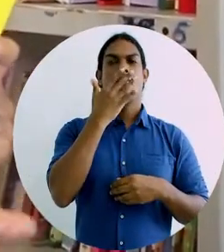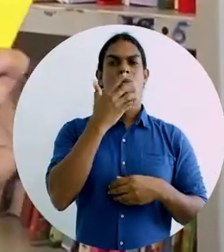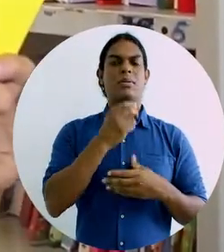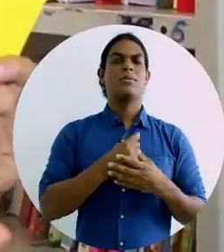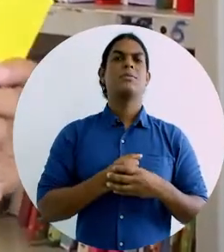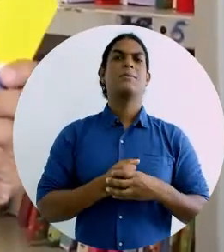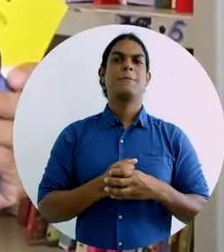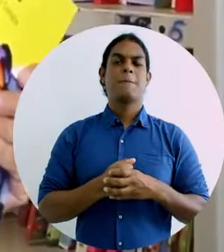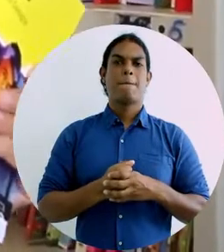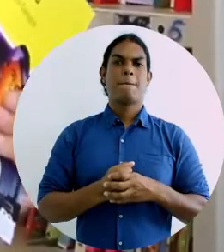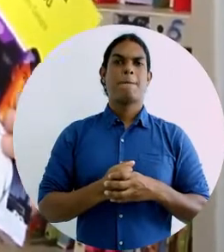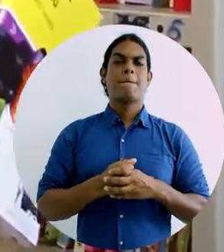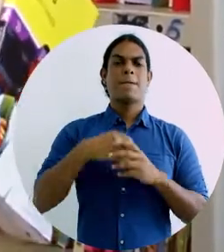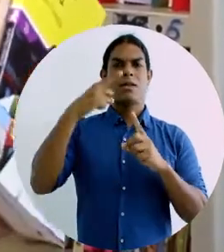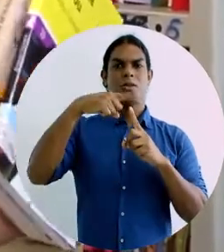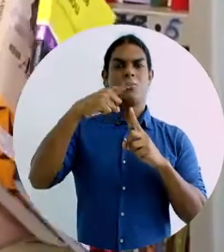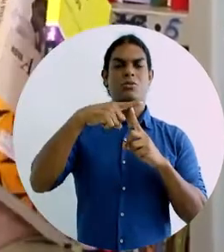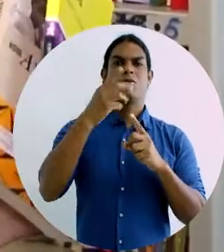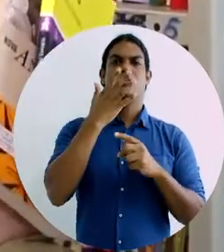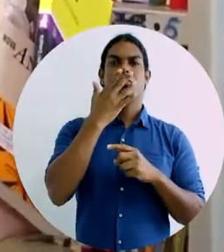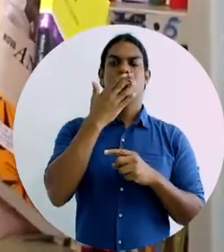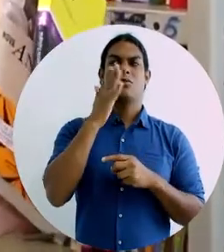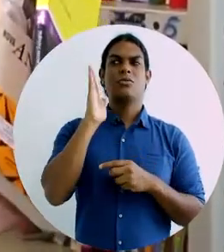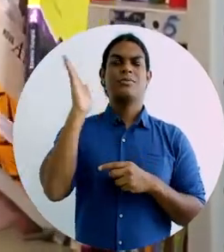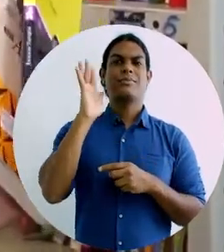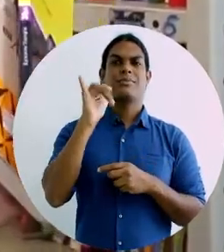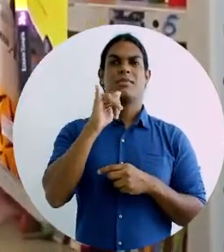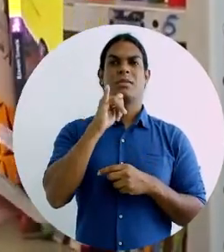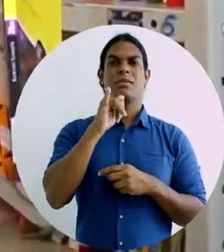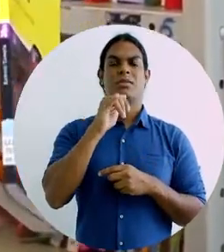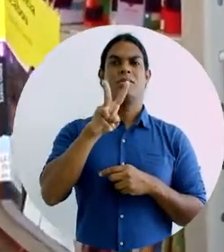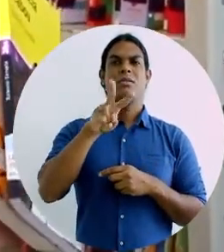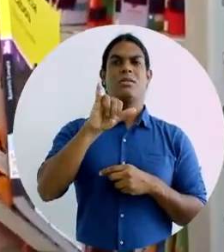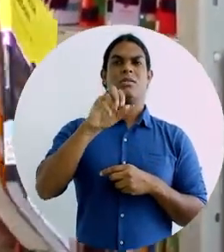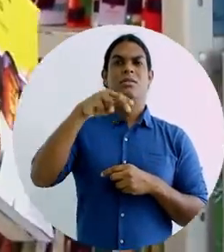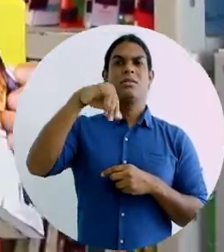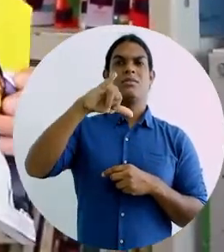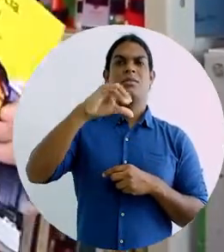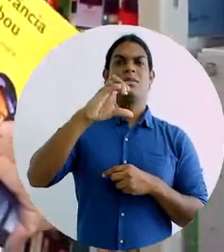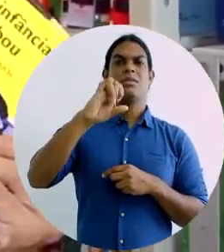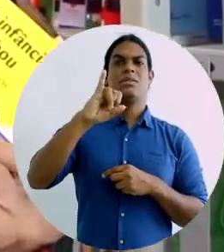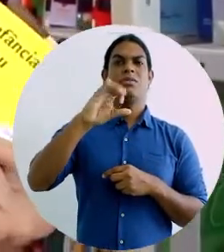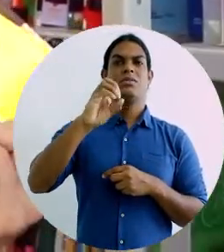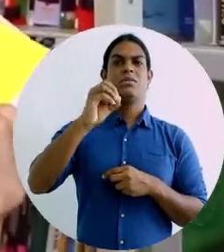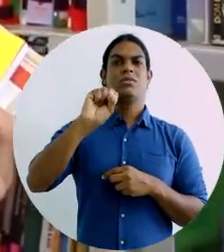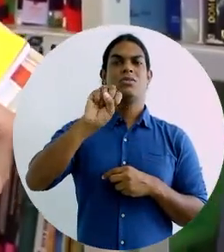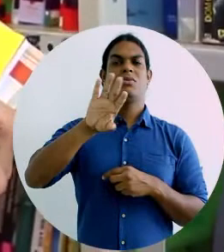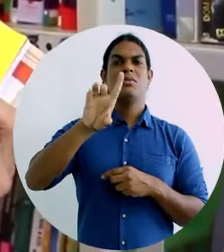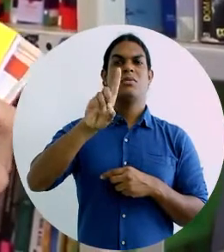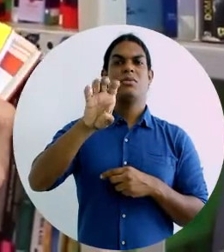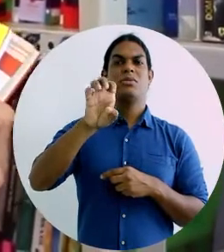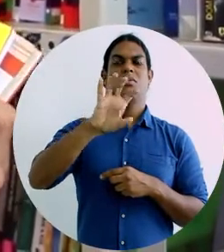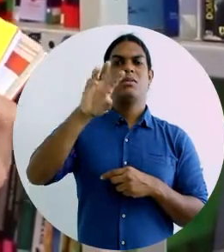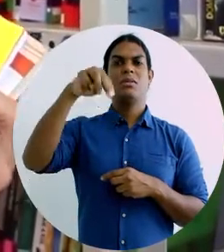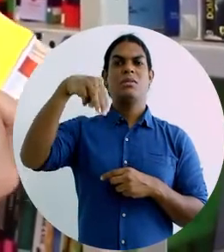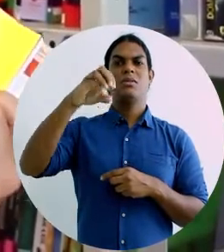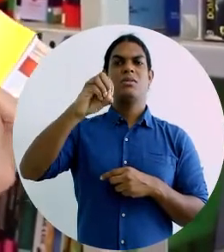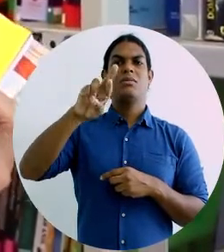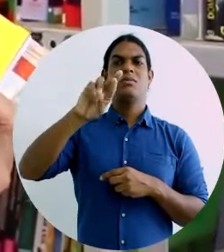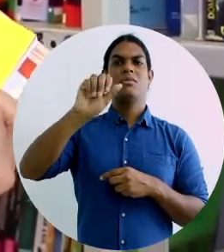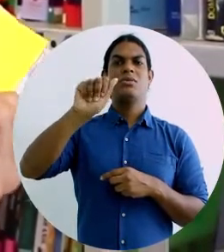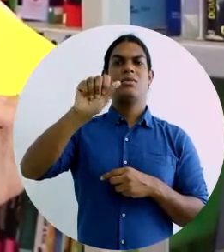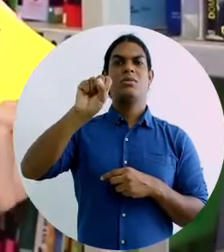o assunto do livro. Nesse caso, nós estamos com aqui do Vinícius de Moraes, Antologia Poética, e um livro de um juvenil, A Infância